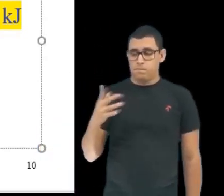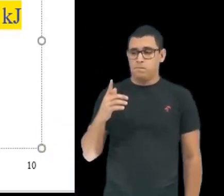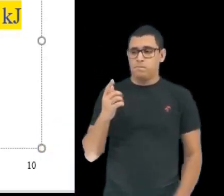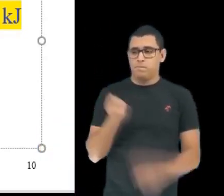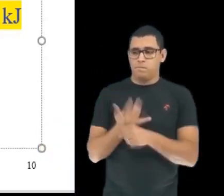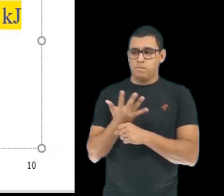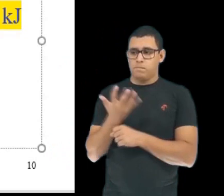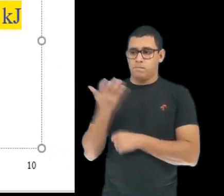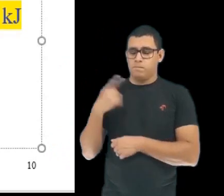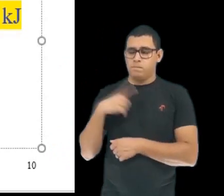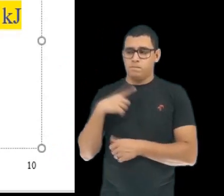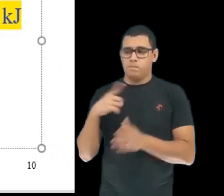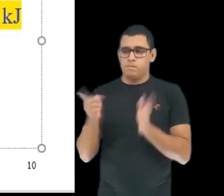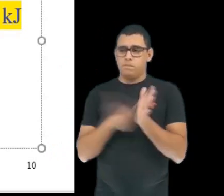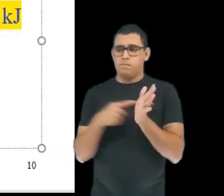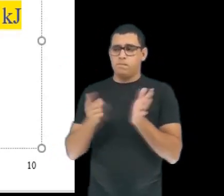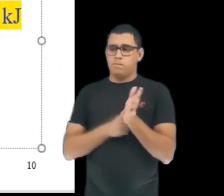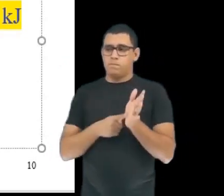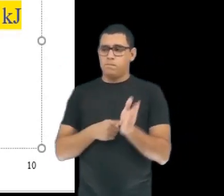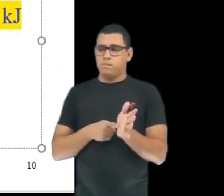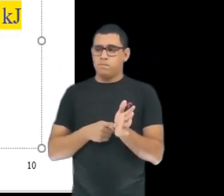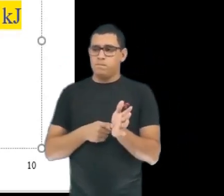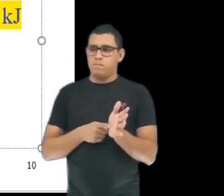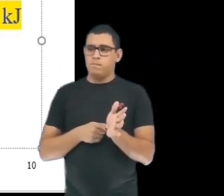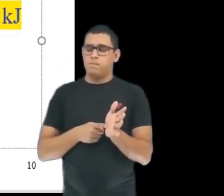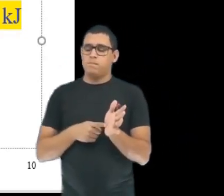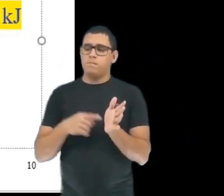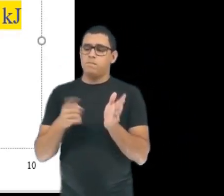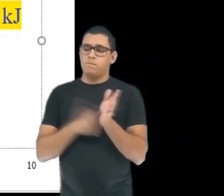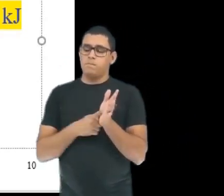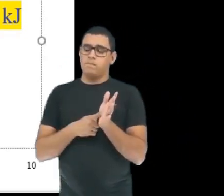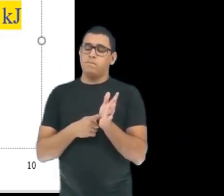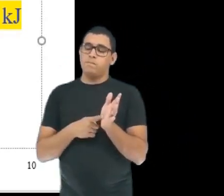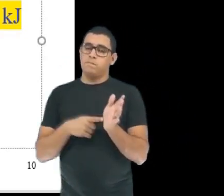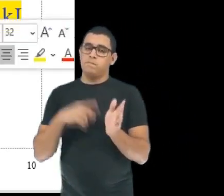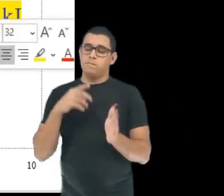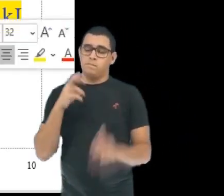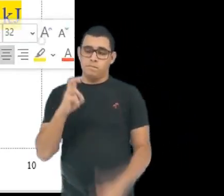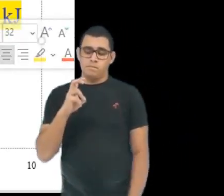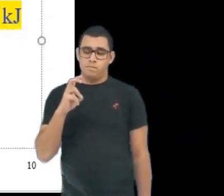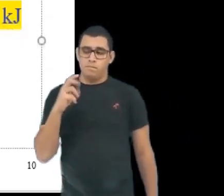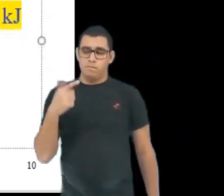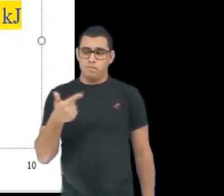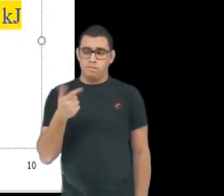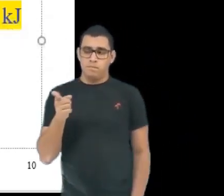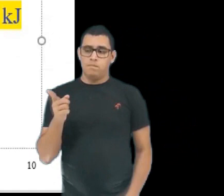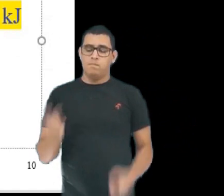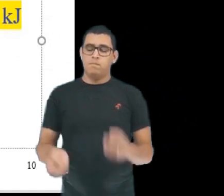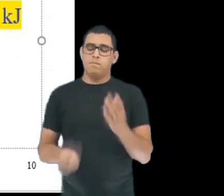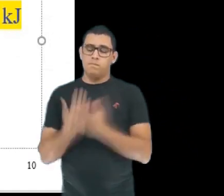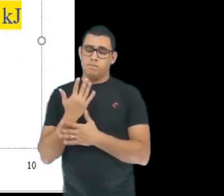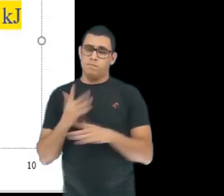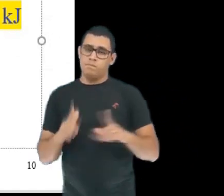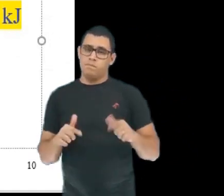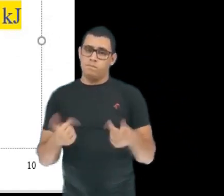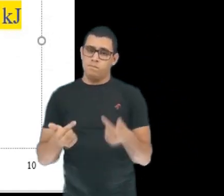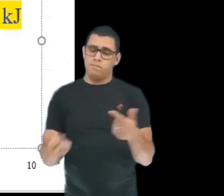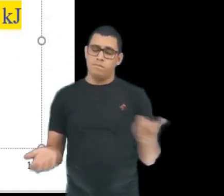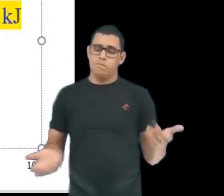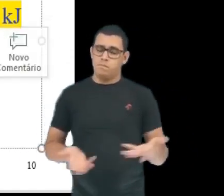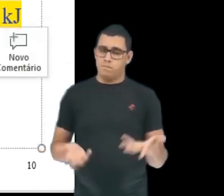gasoso, e ela tem aqui, ó, menos. Ou seja, para essa